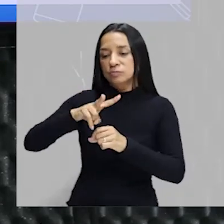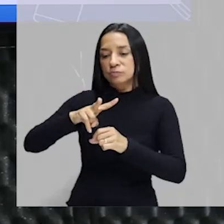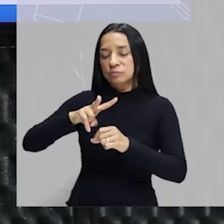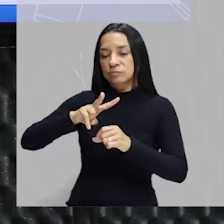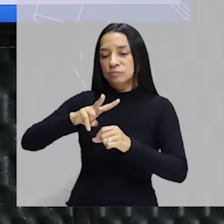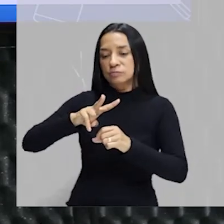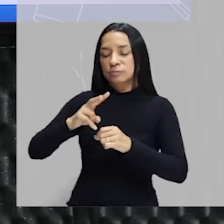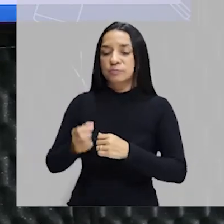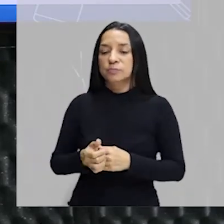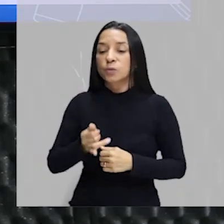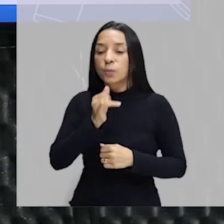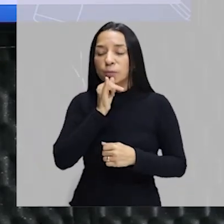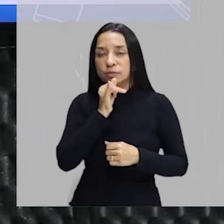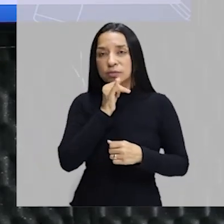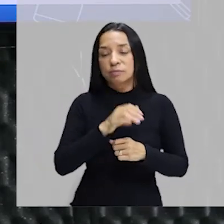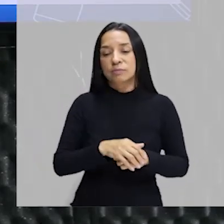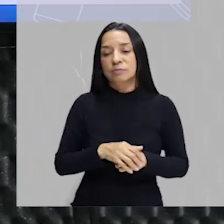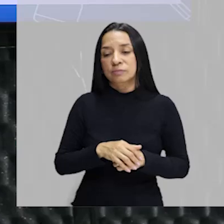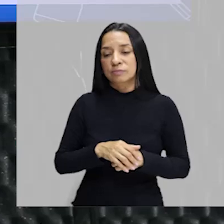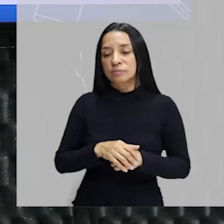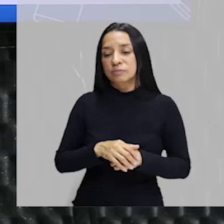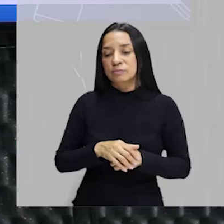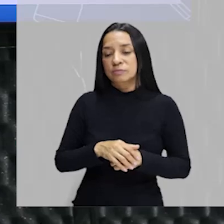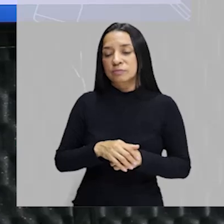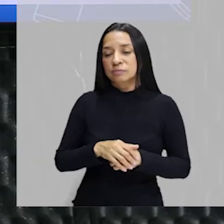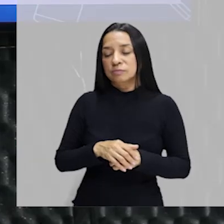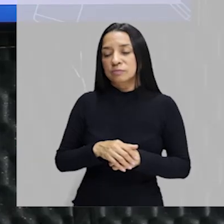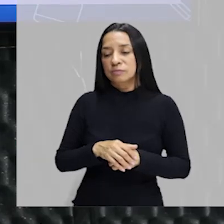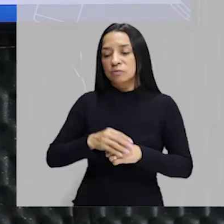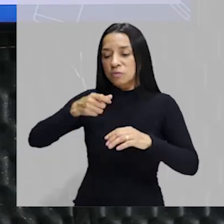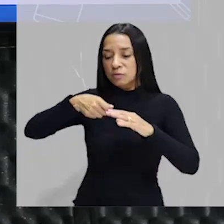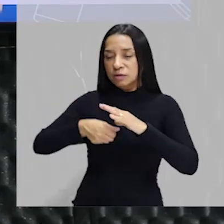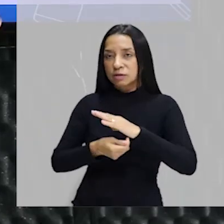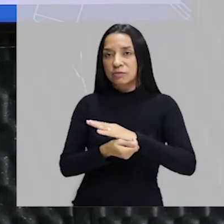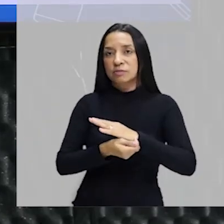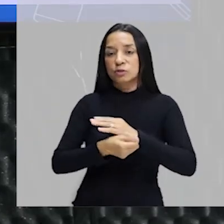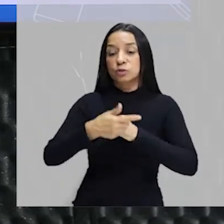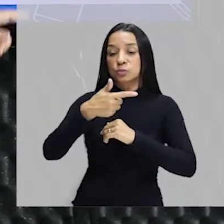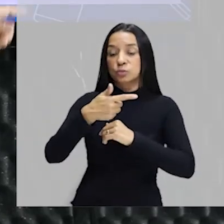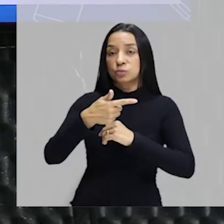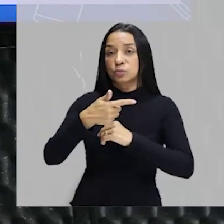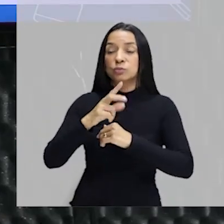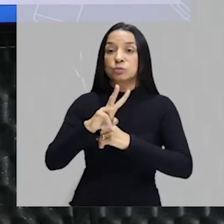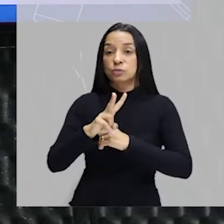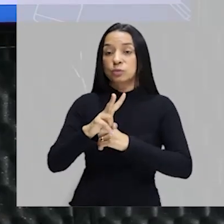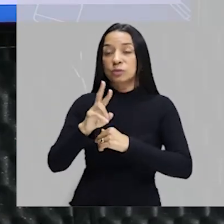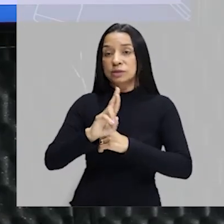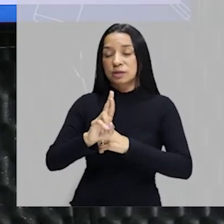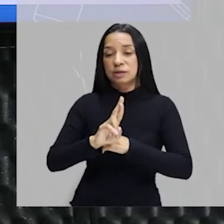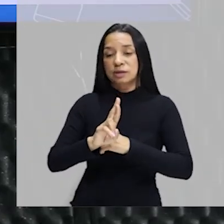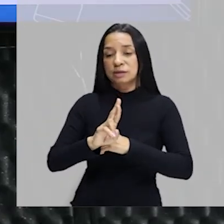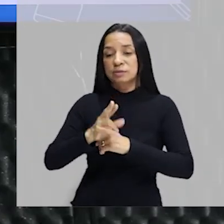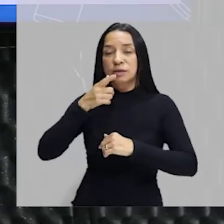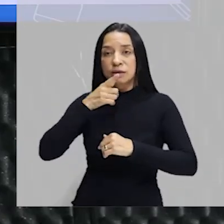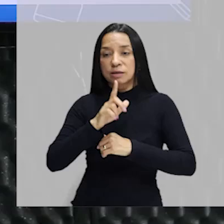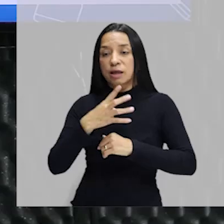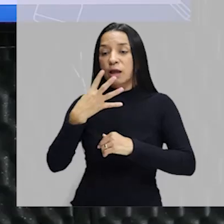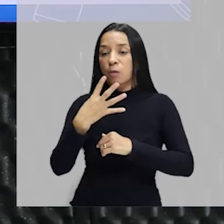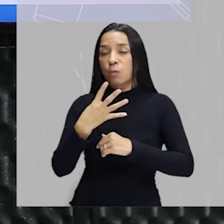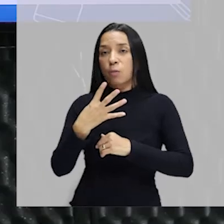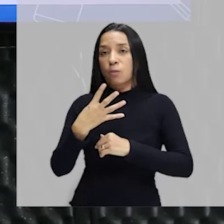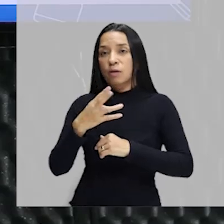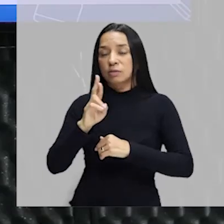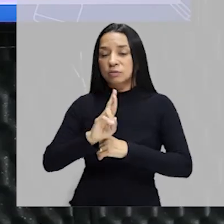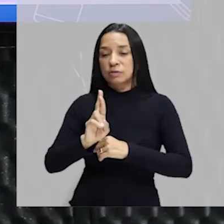R$2, um exemplo, né? Como se ele tivesse investido R$2 para ele ganhar R$4, ou seja, ele ficou com um saldo positivo de